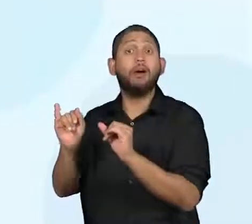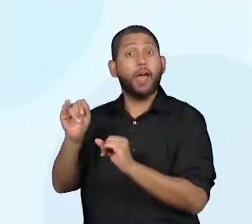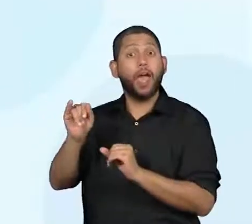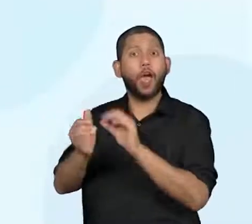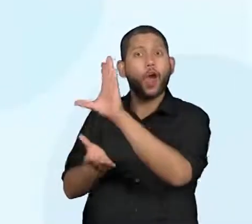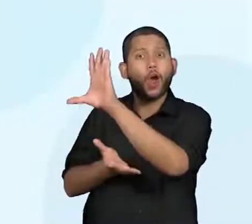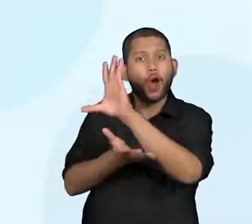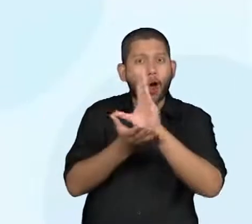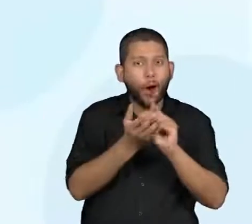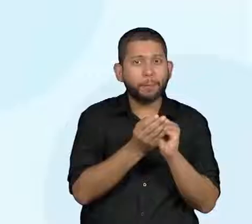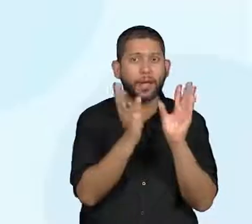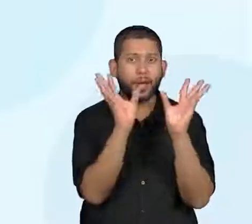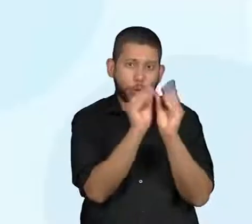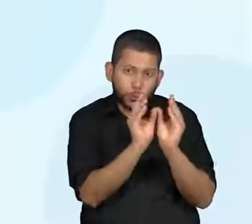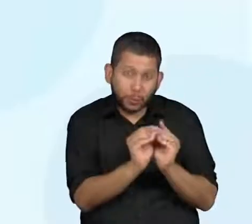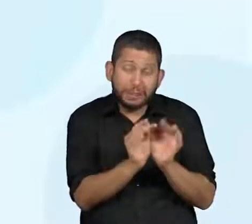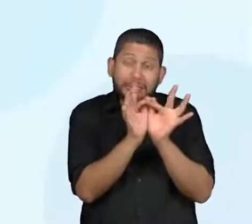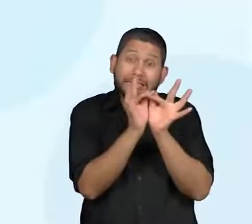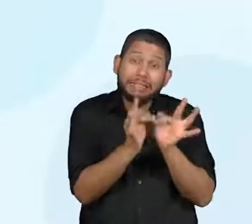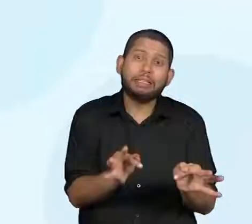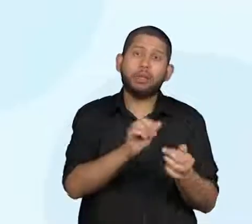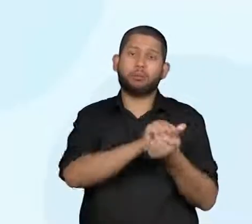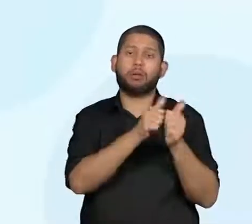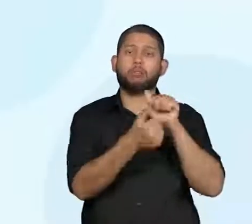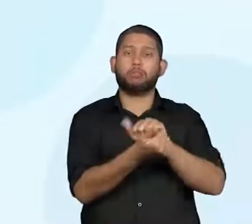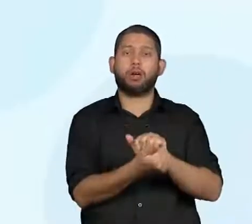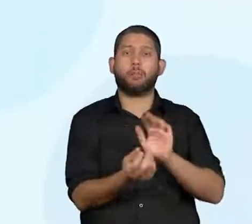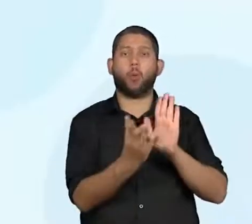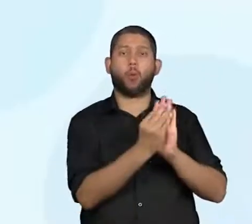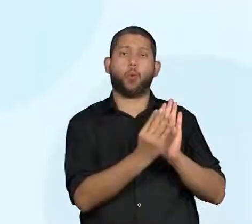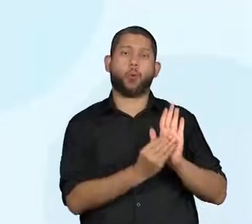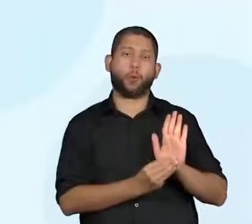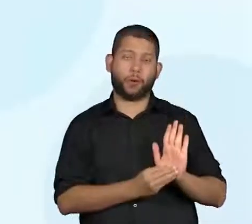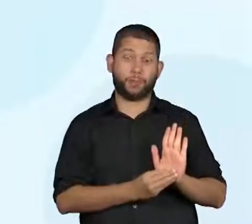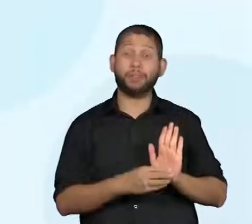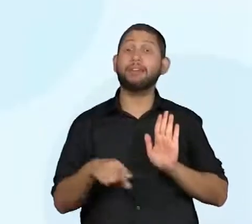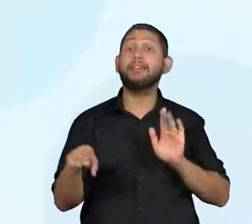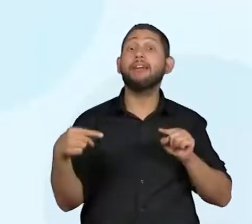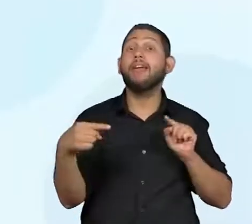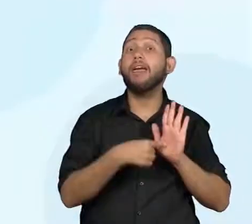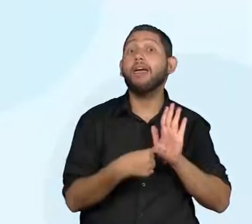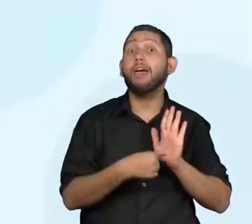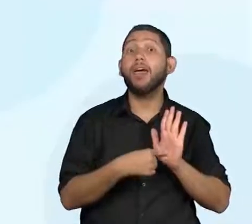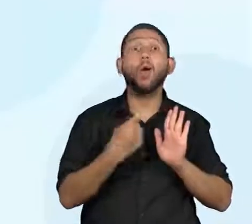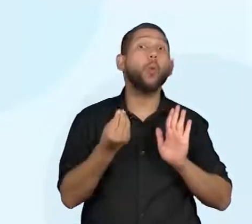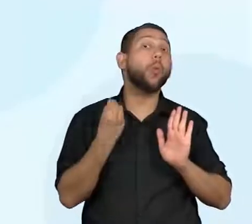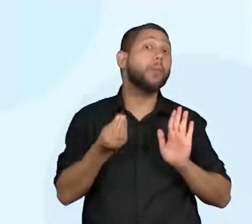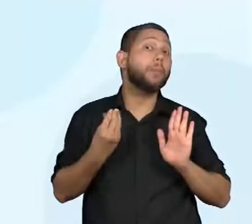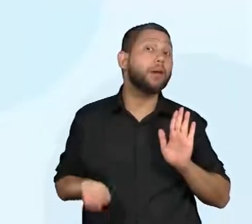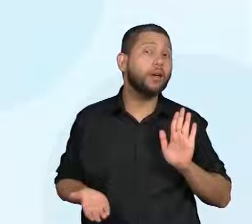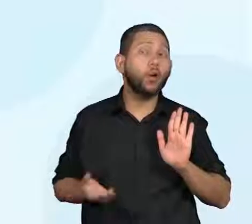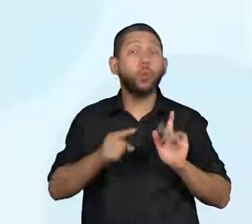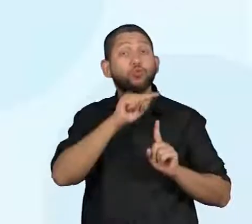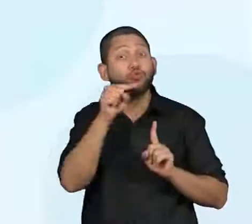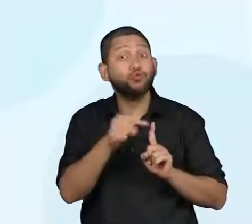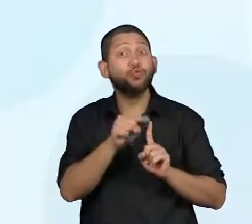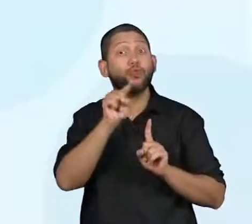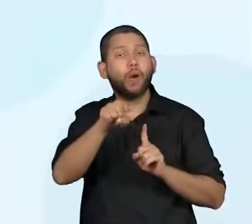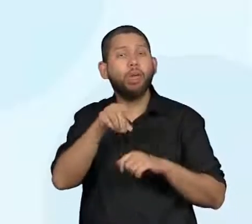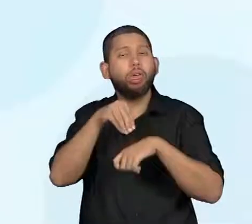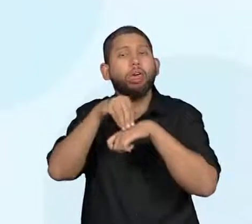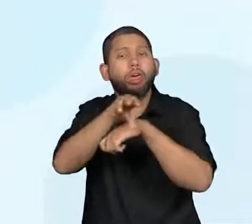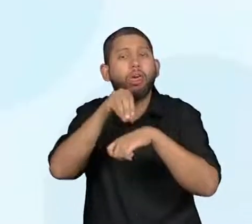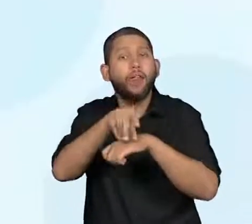com escrita mais simples e com o objetivo de instigar ou sanar